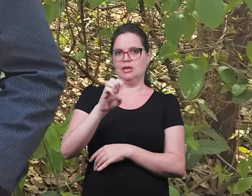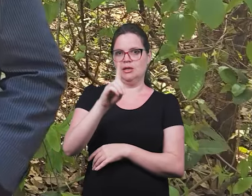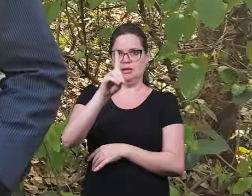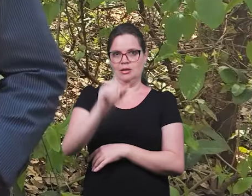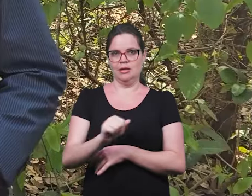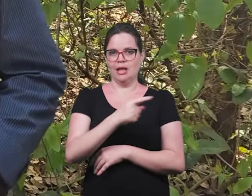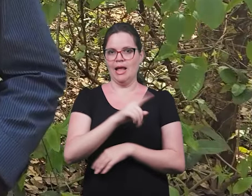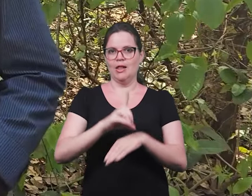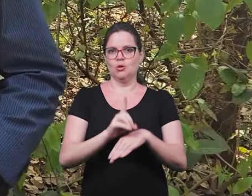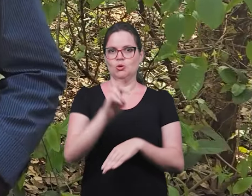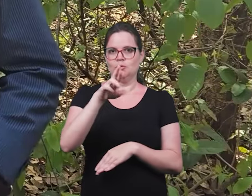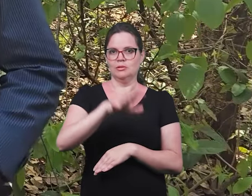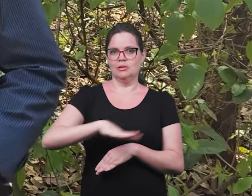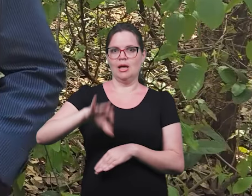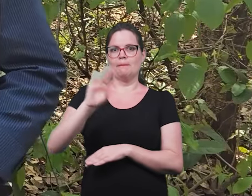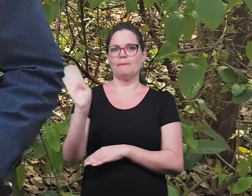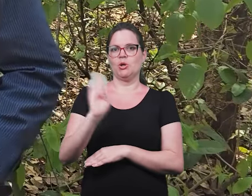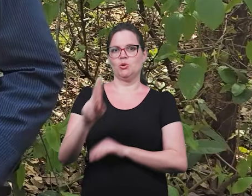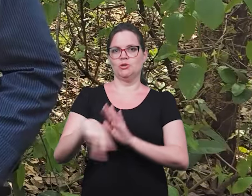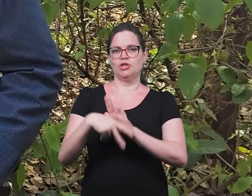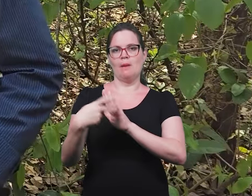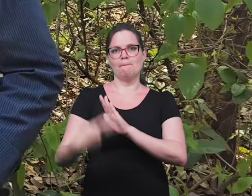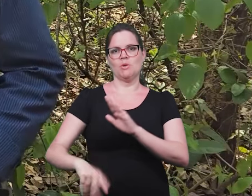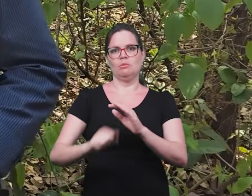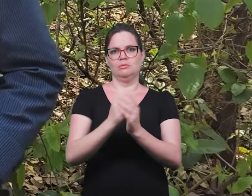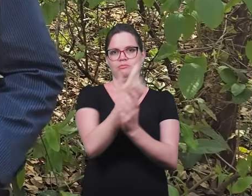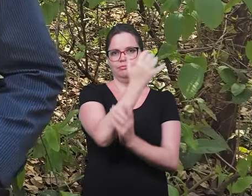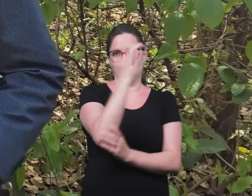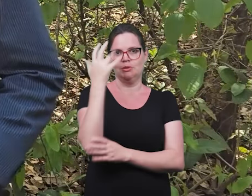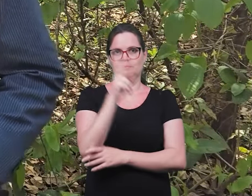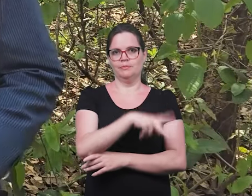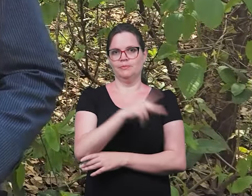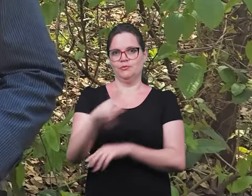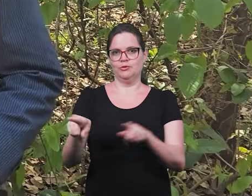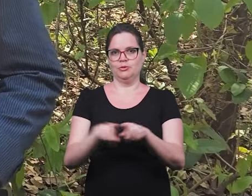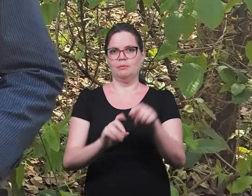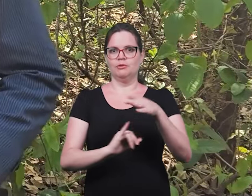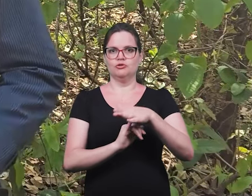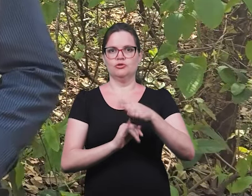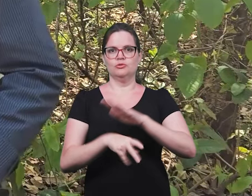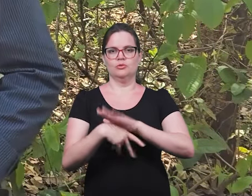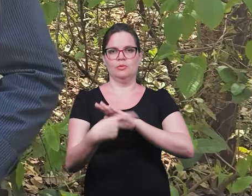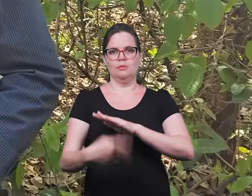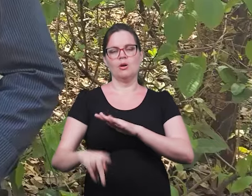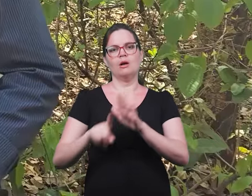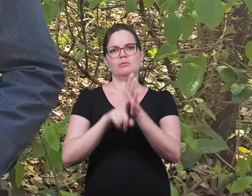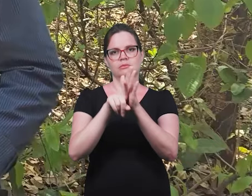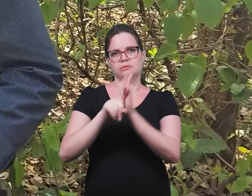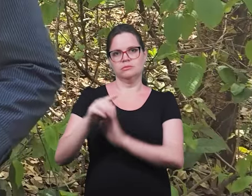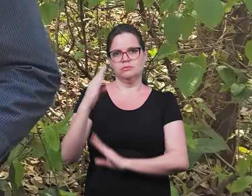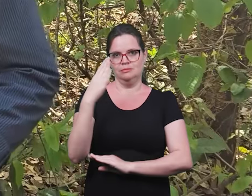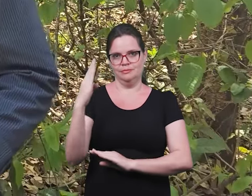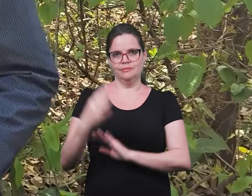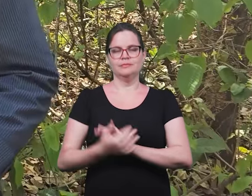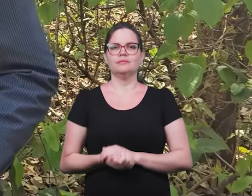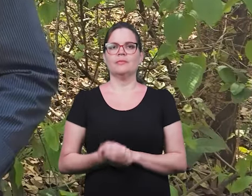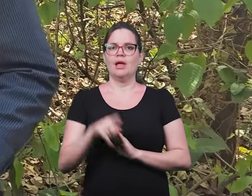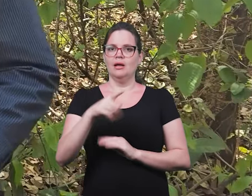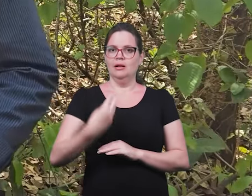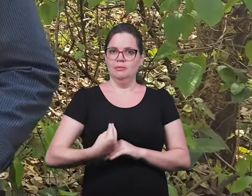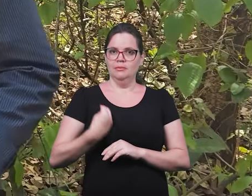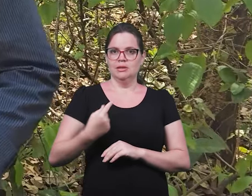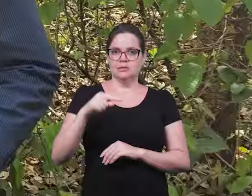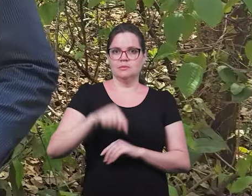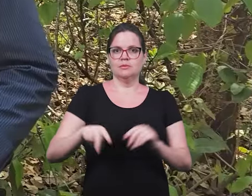Bortolotto, doutora em Biologia Vegetal e professora aqui do Instituto de Biociências. Ela é participante